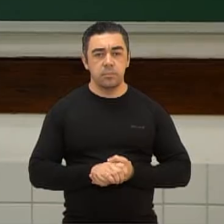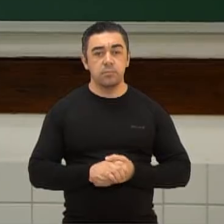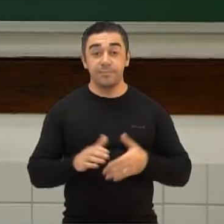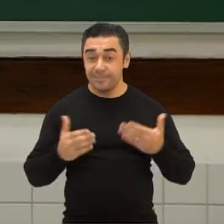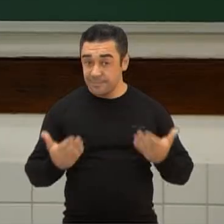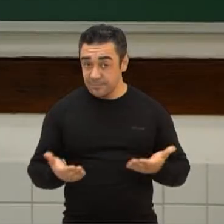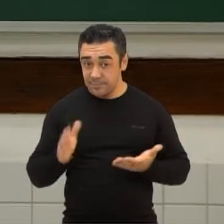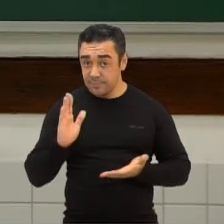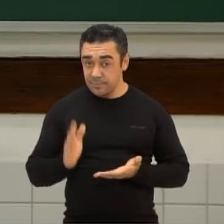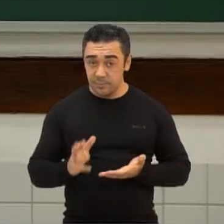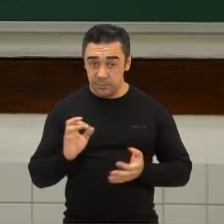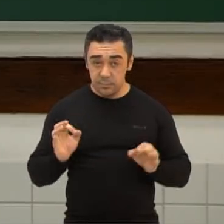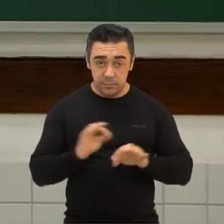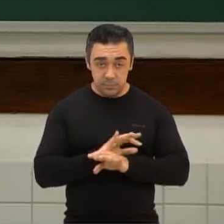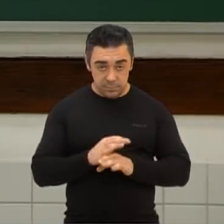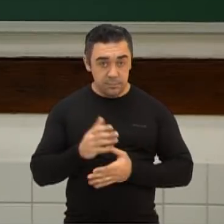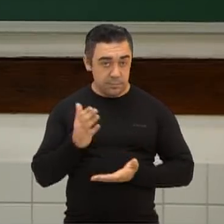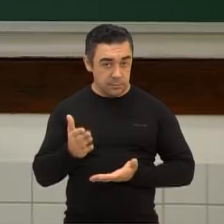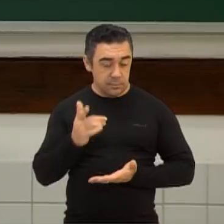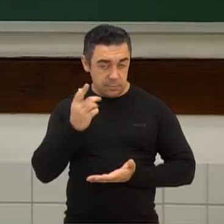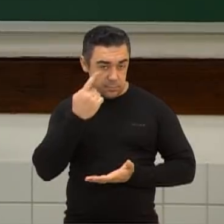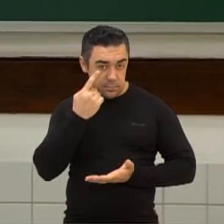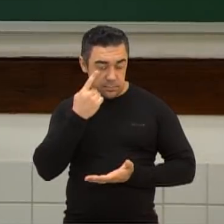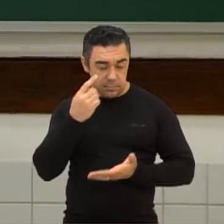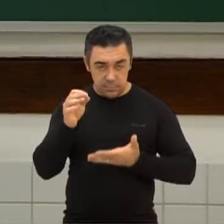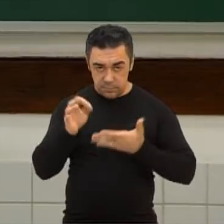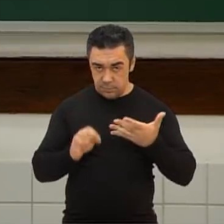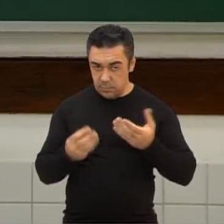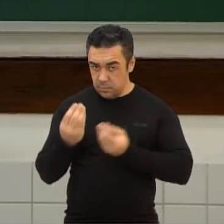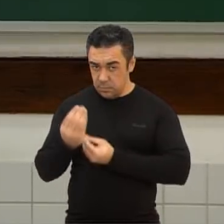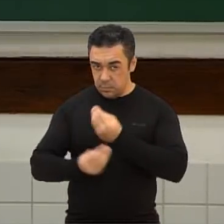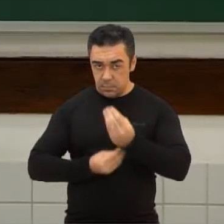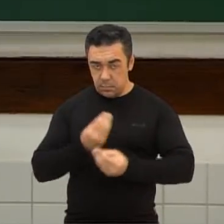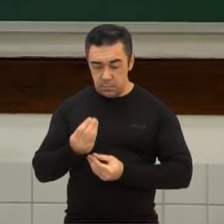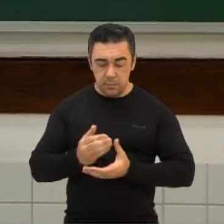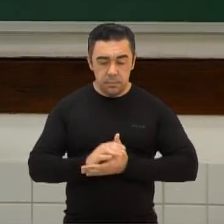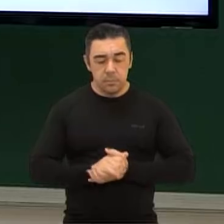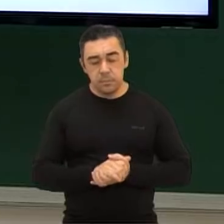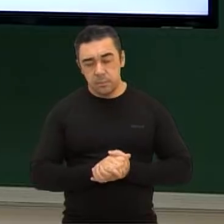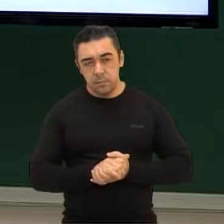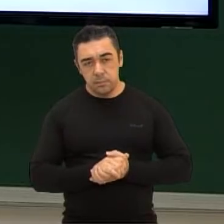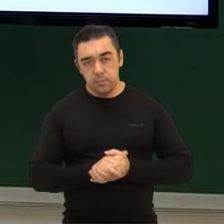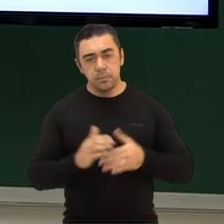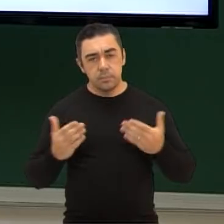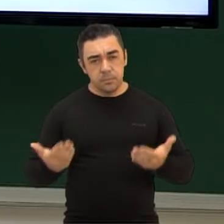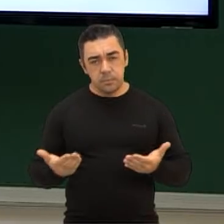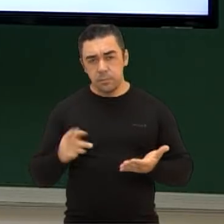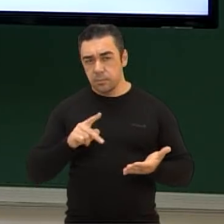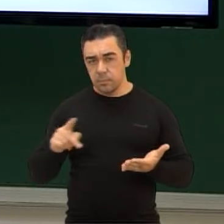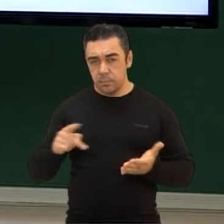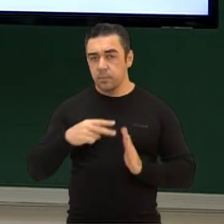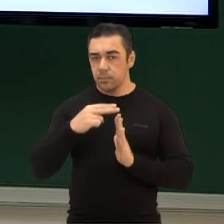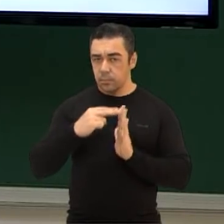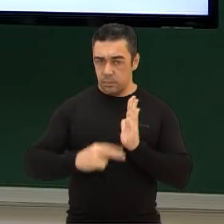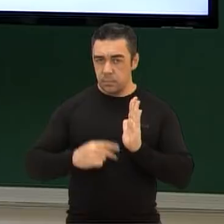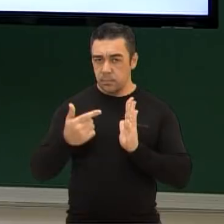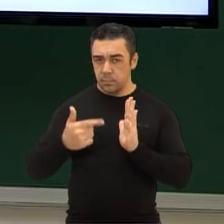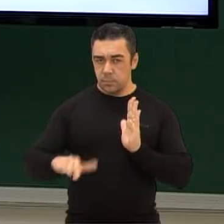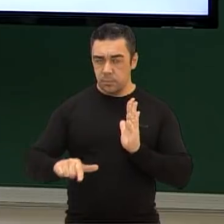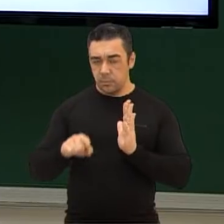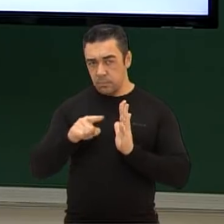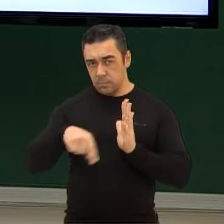E aí, resolveram? Então vamos lá ver a nossa resolução? Então, a professora vai reler com